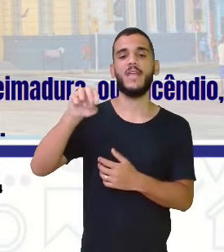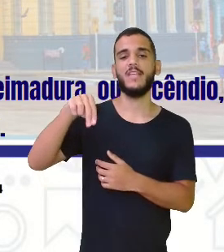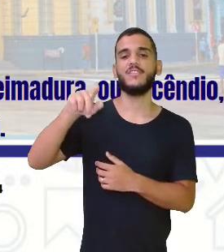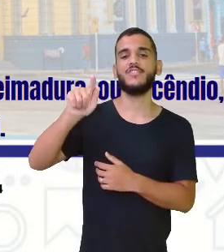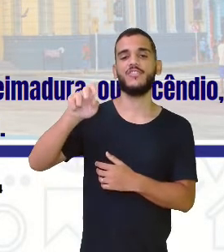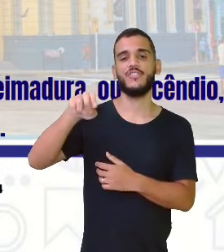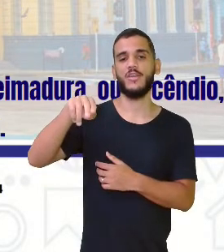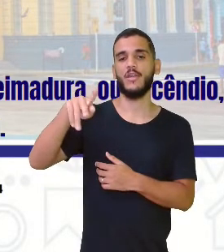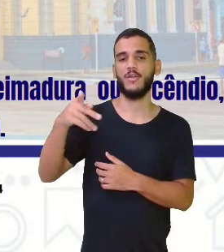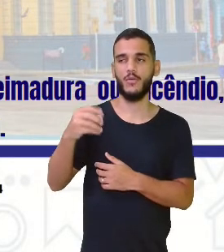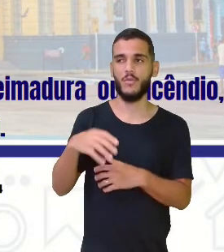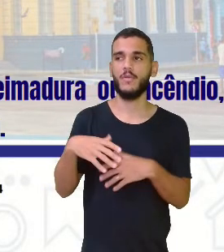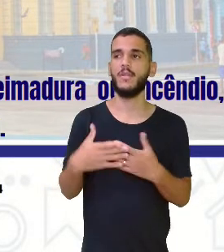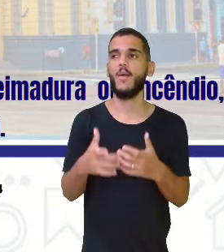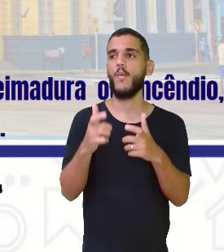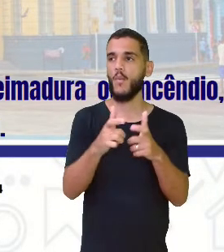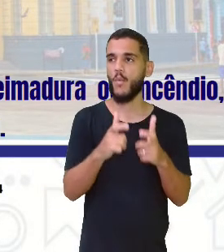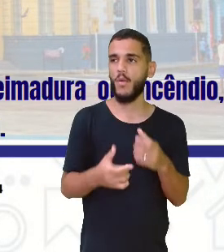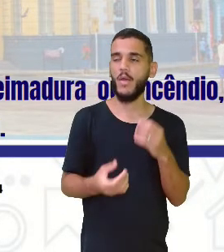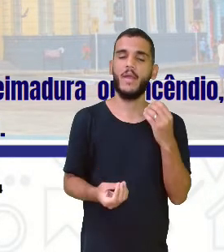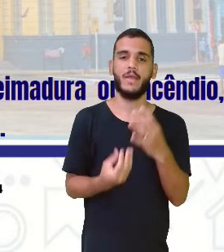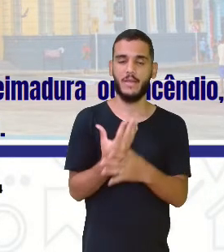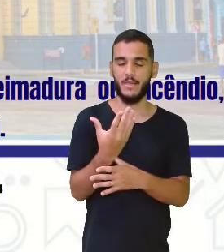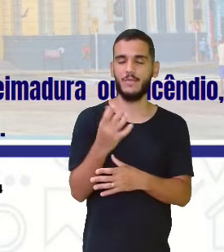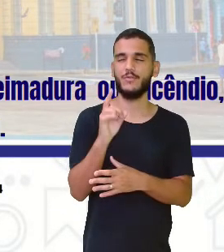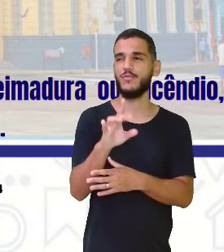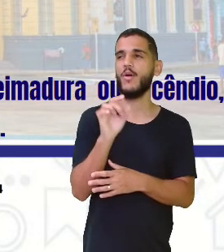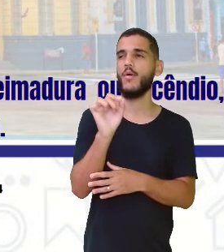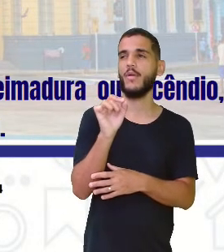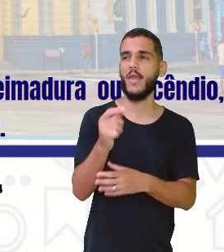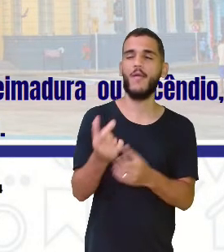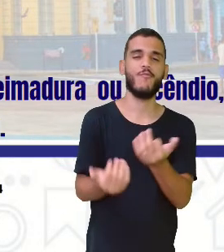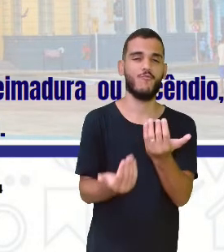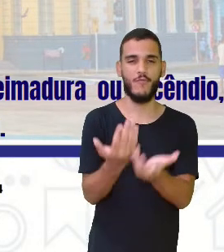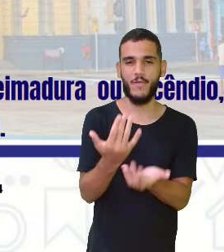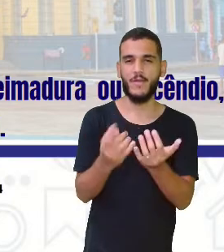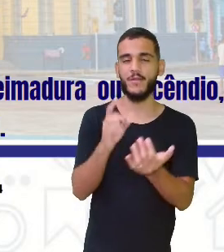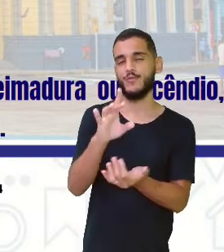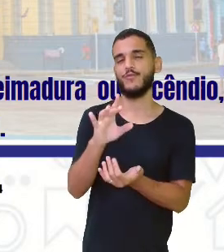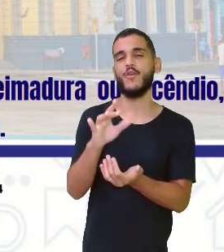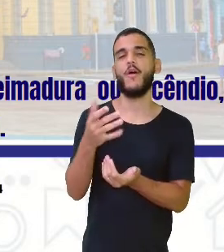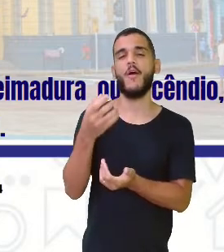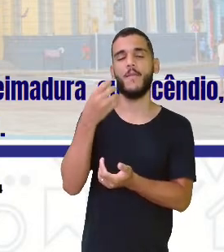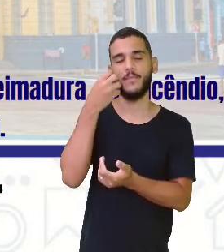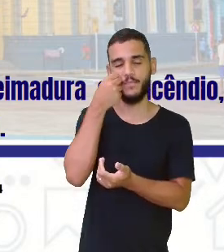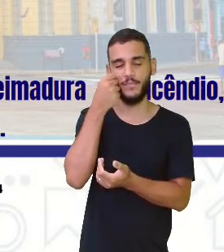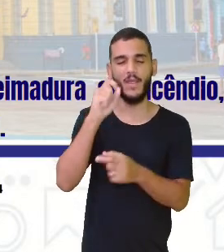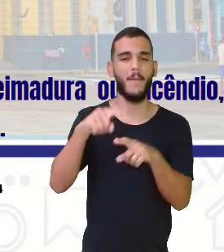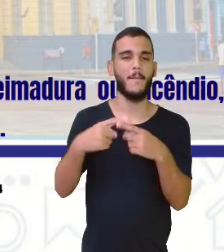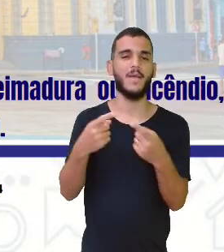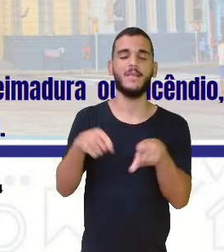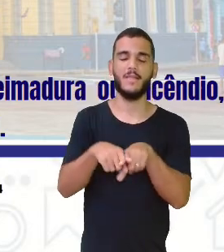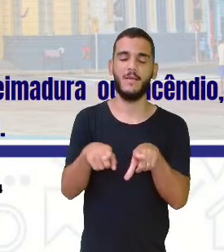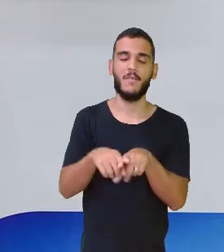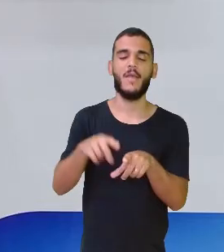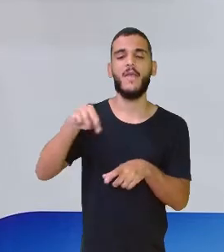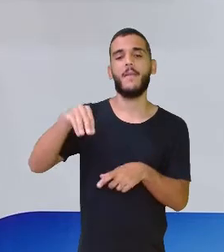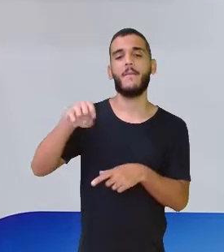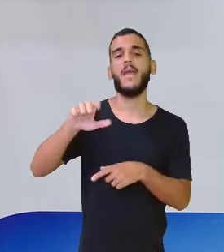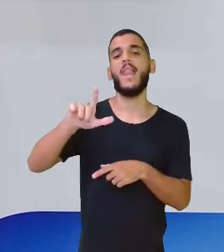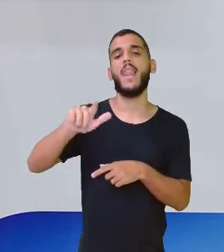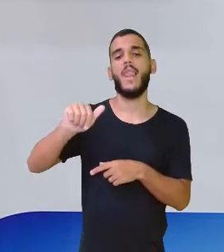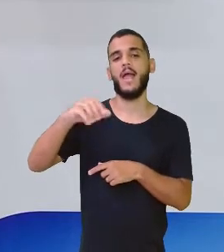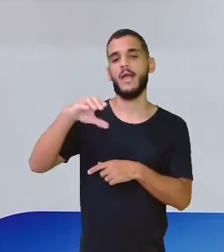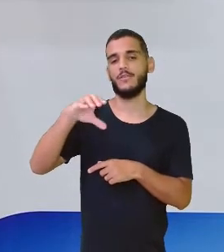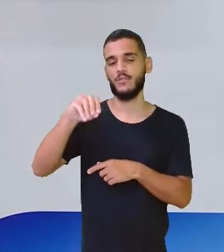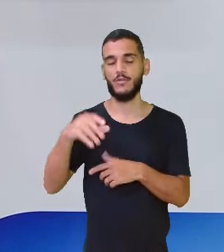era produzido. Aqui se produzia não somente, se fervia não somente o caldo, mas o melaço também era colocado aqui, ó,